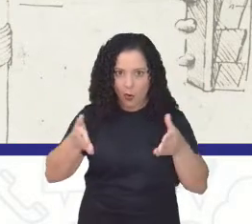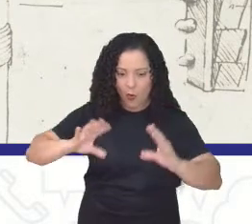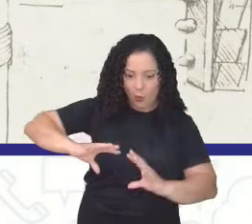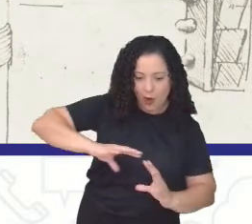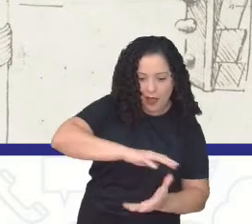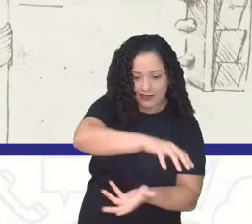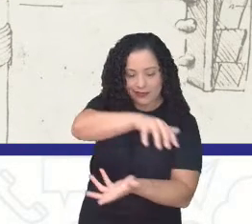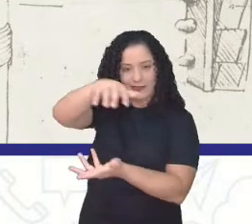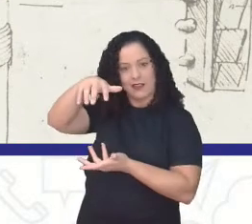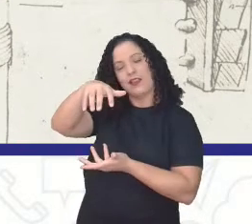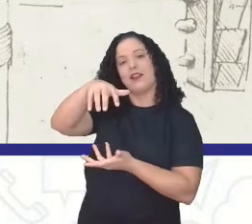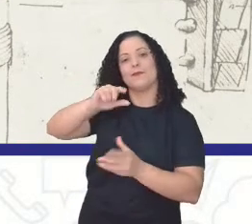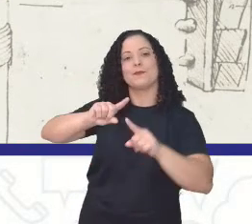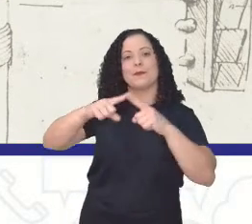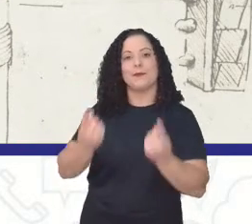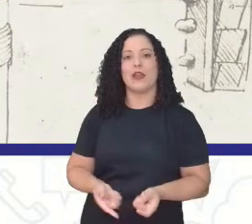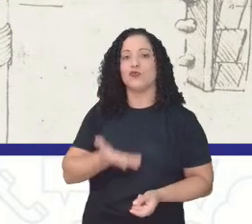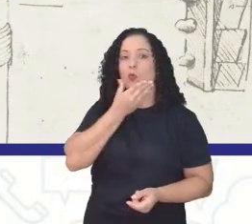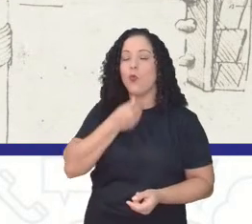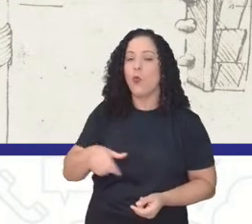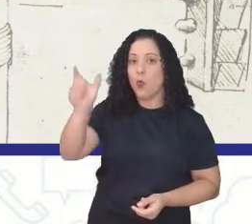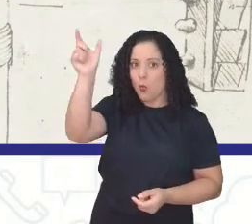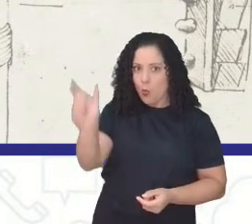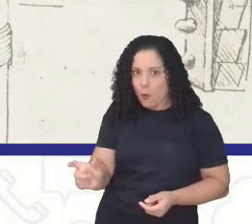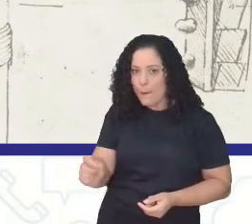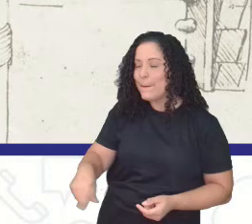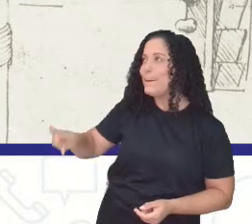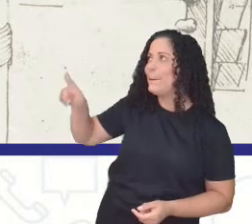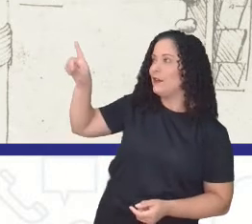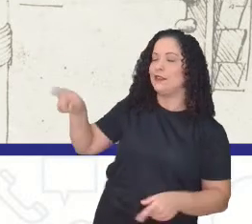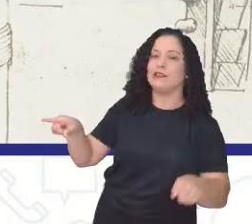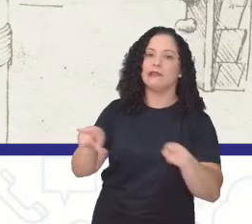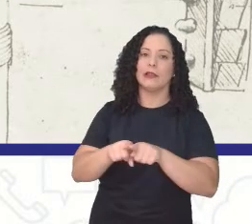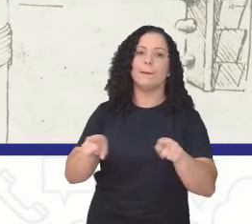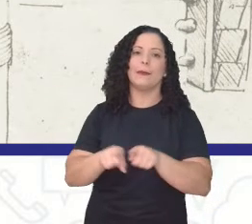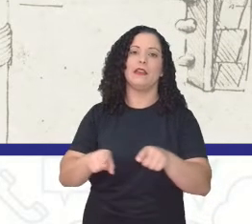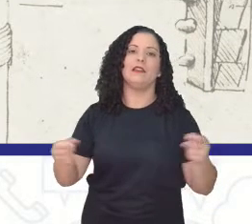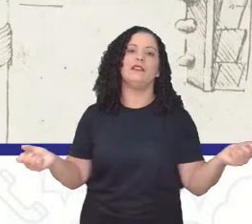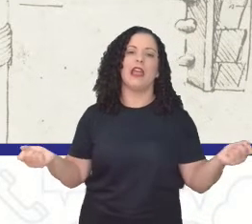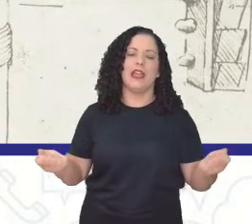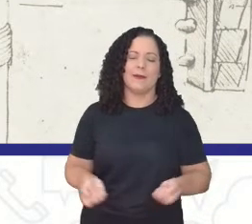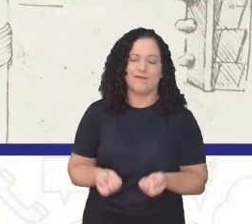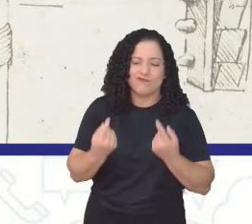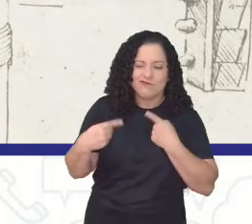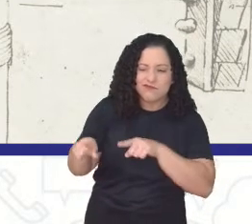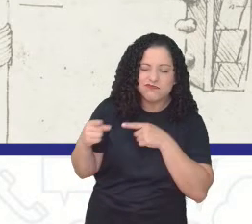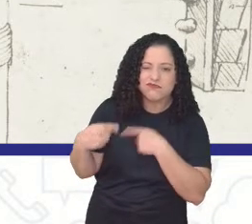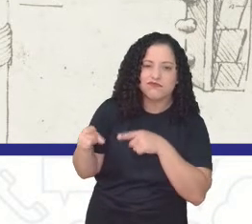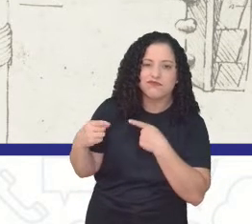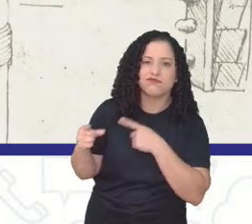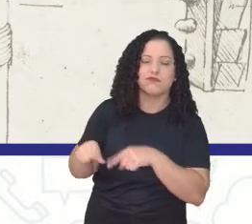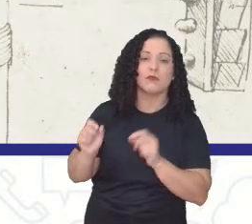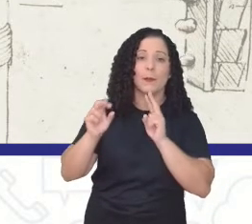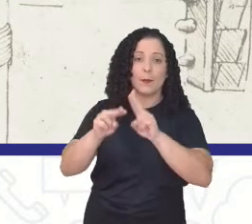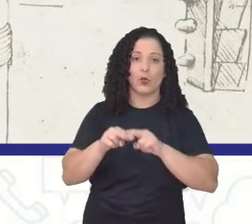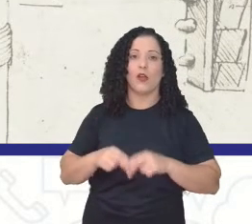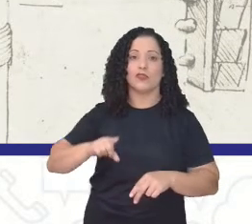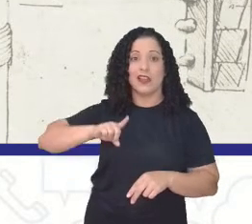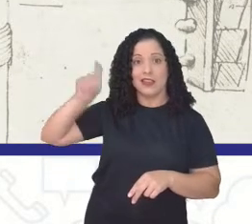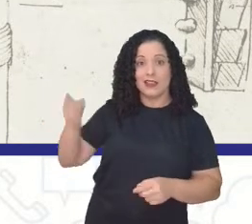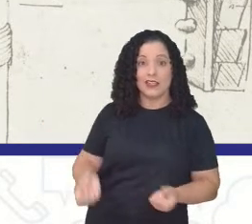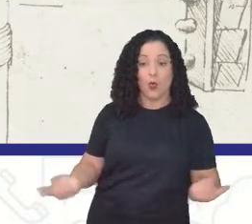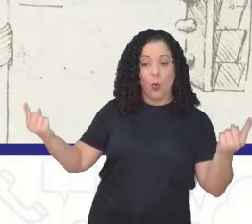Né? Aí Galileu também foi perseguido, certo? Perseguido por defender uma teoria que é